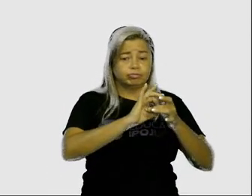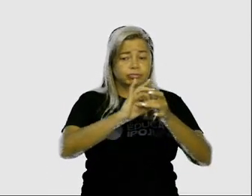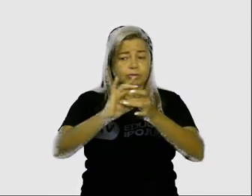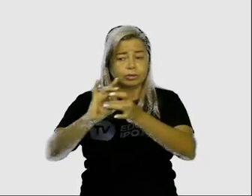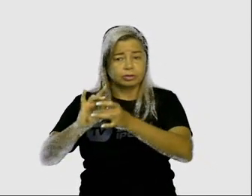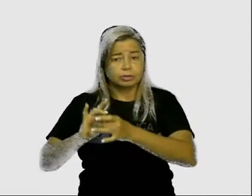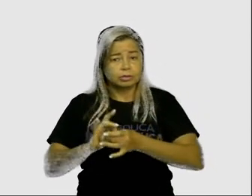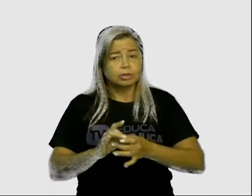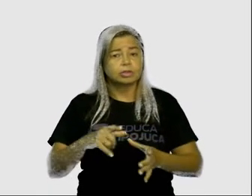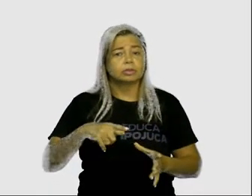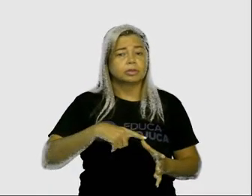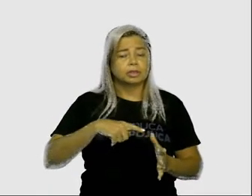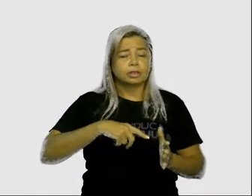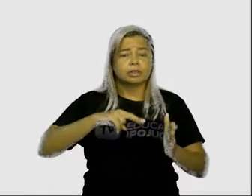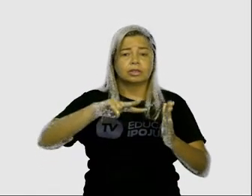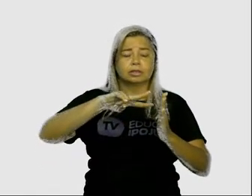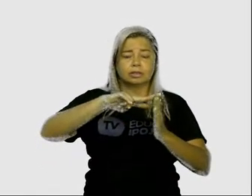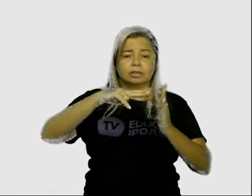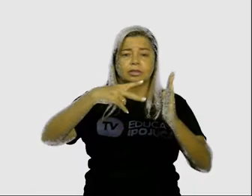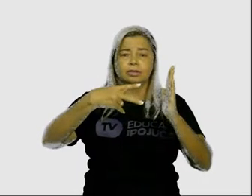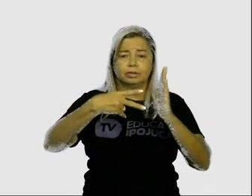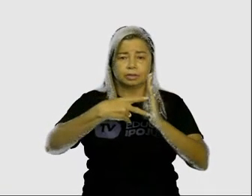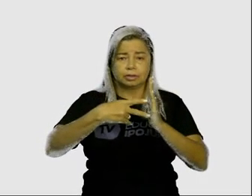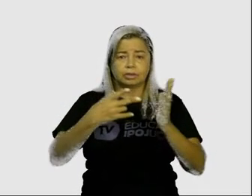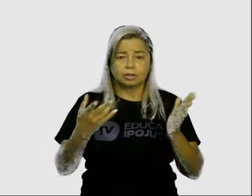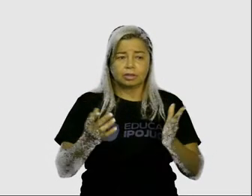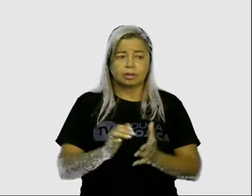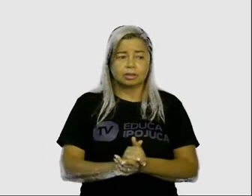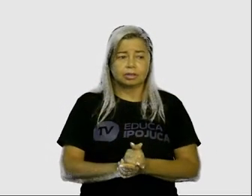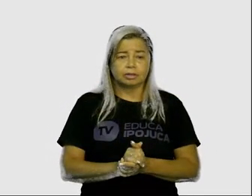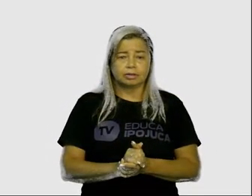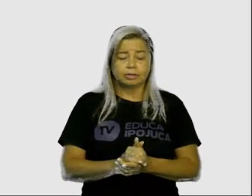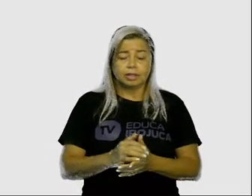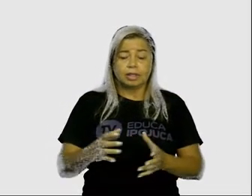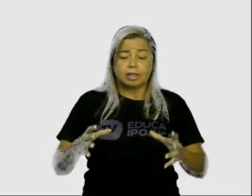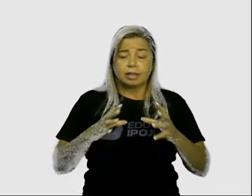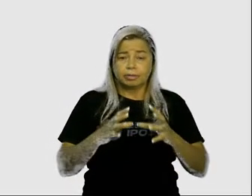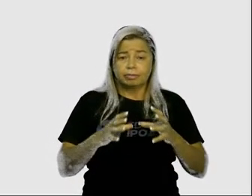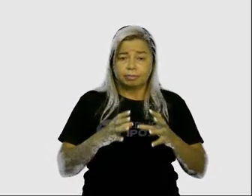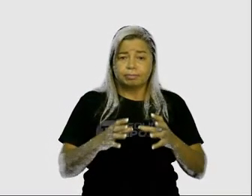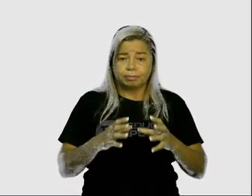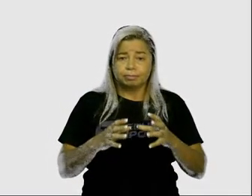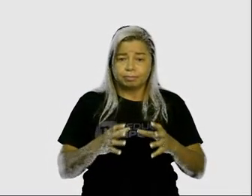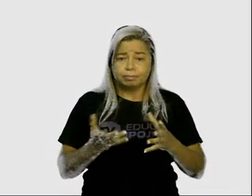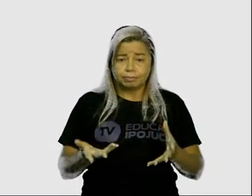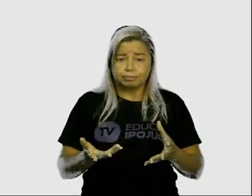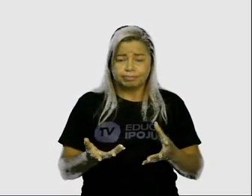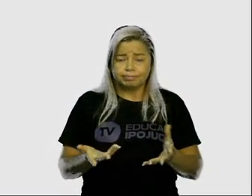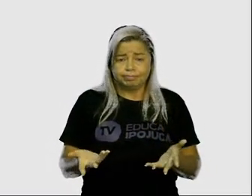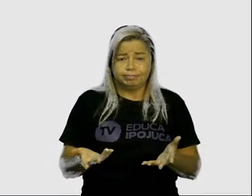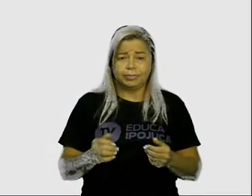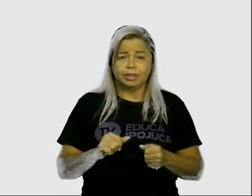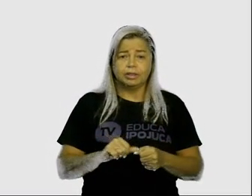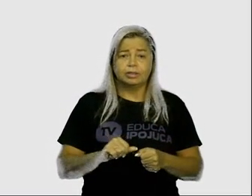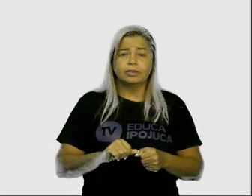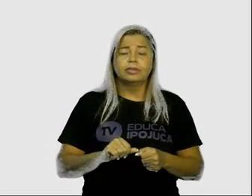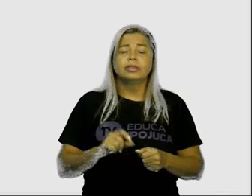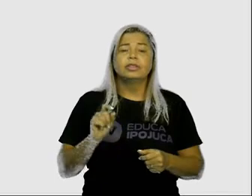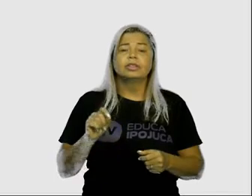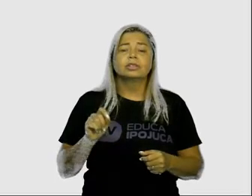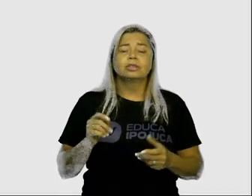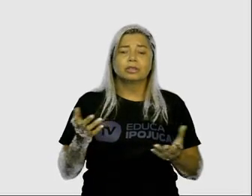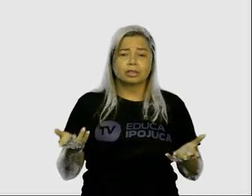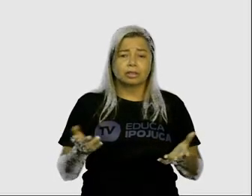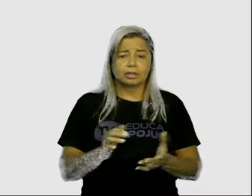ganhar um significado. A gente viu que a bola quicou, quicou, quicou e depois fez um traçado, mas aqui você já está